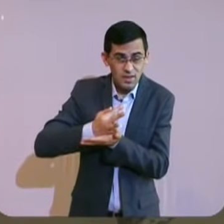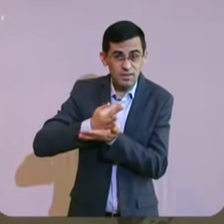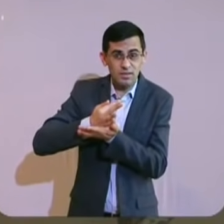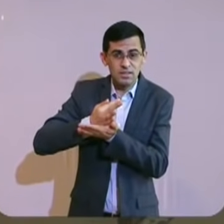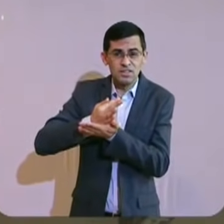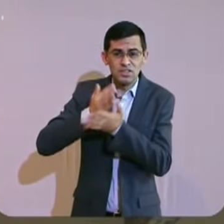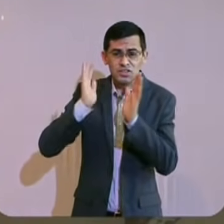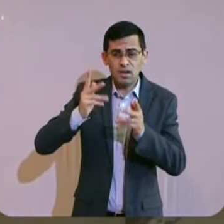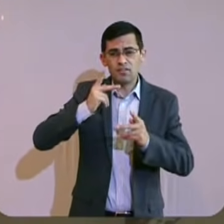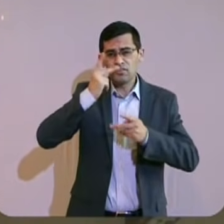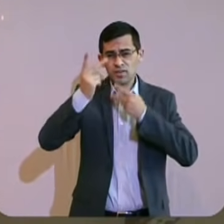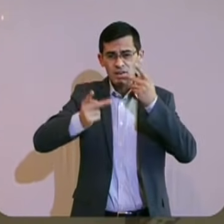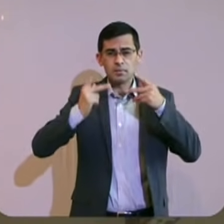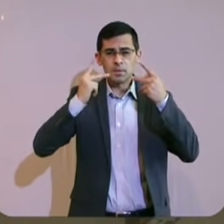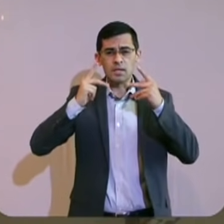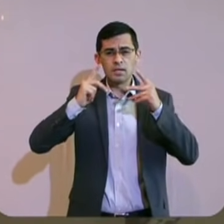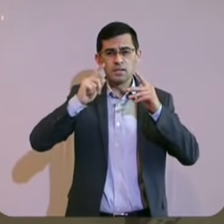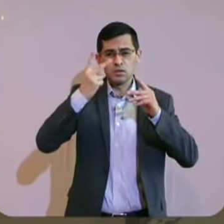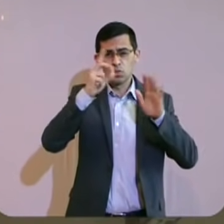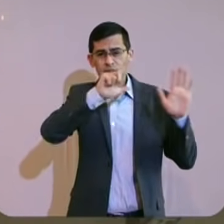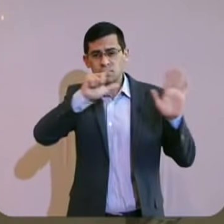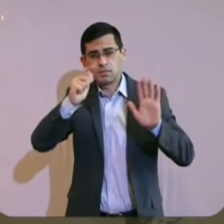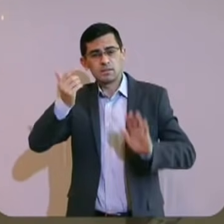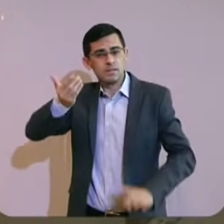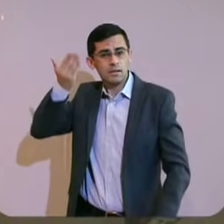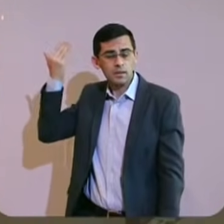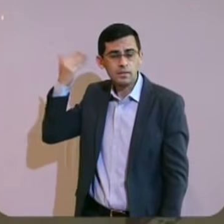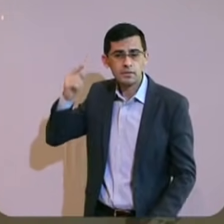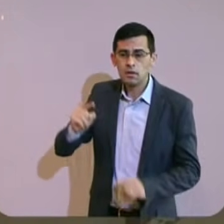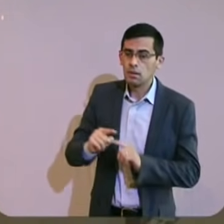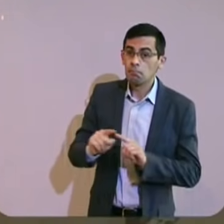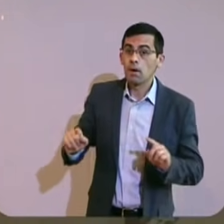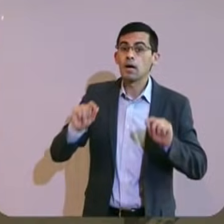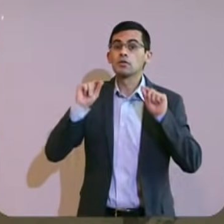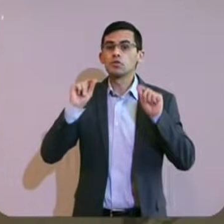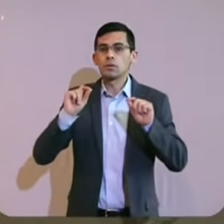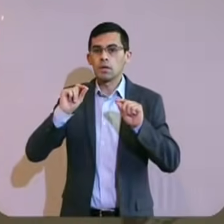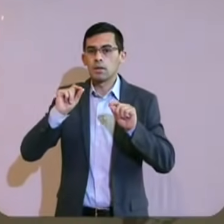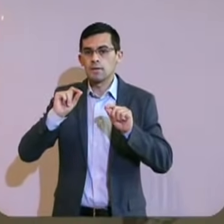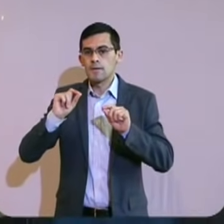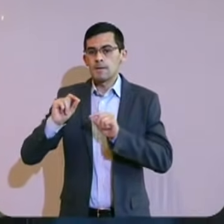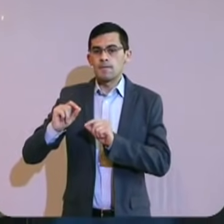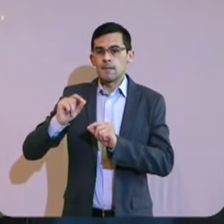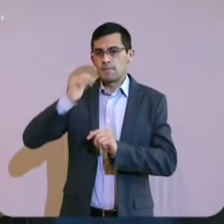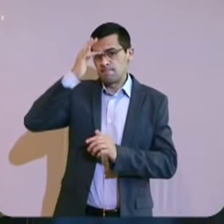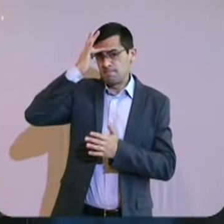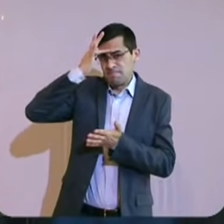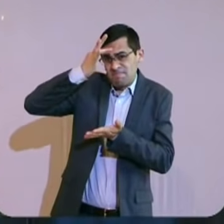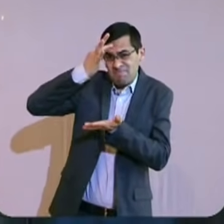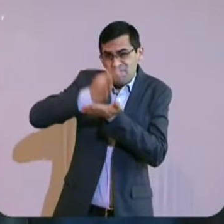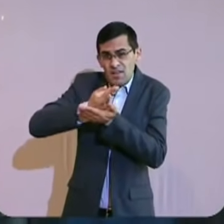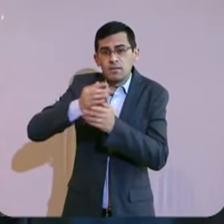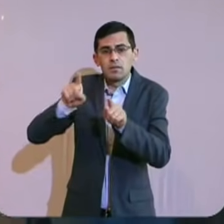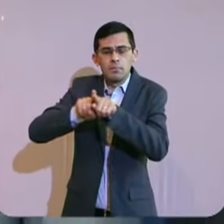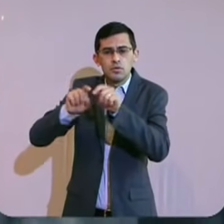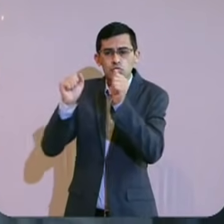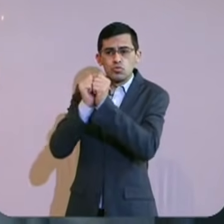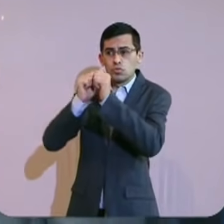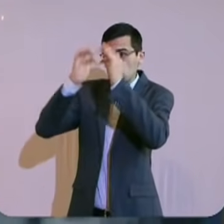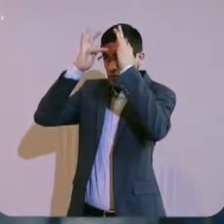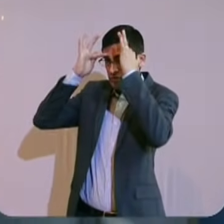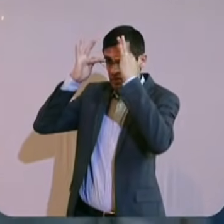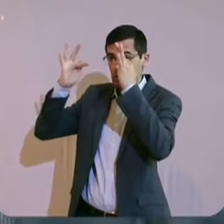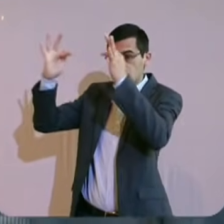há 2 semanas atrás, mas esses passos, eles são concretos, são a nossa fidelidade